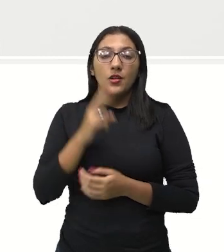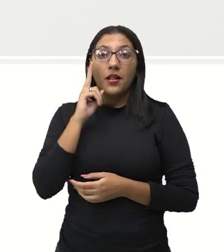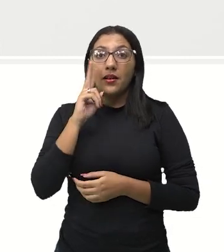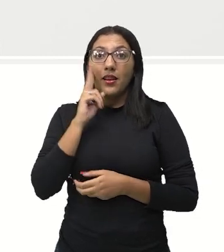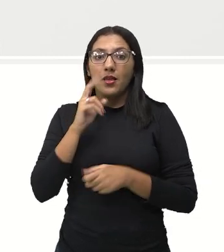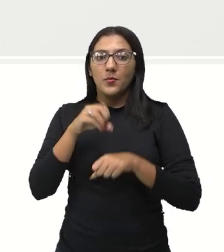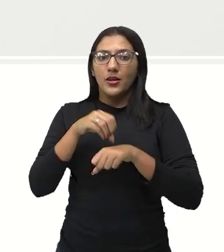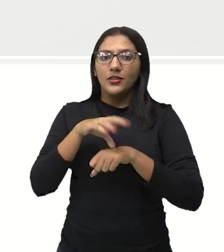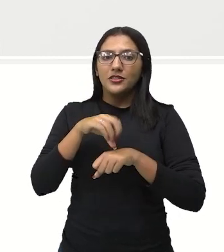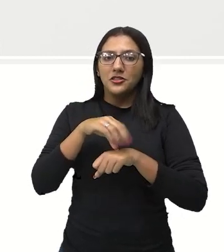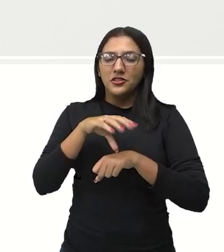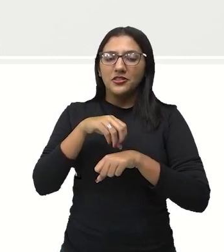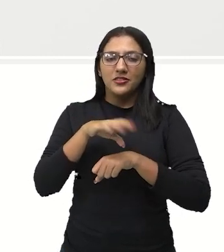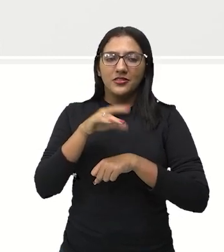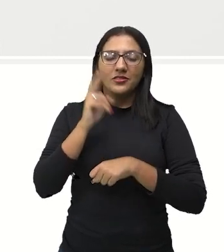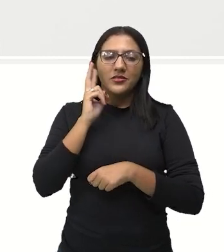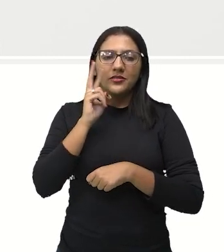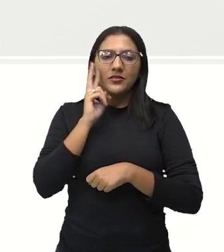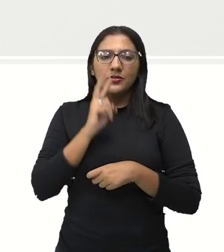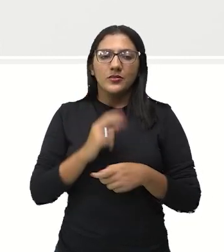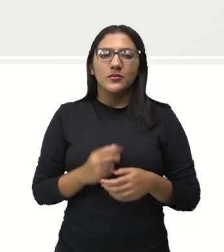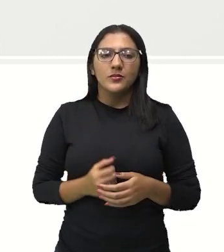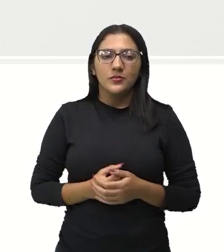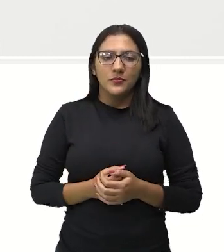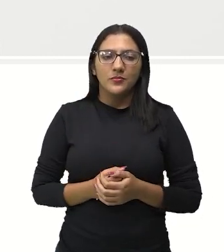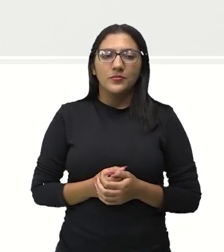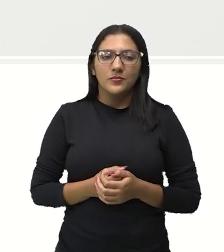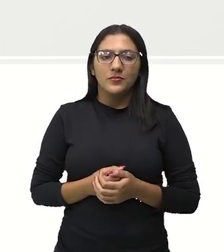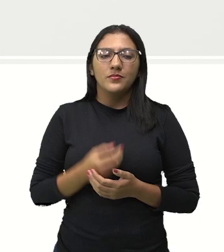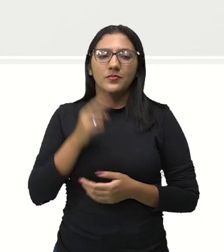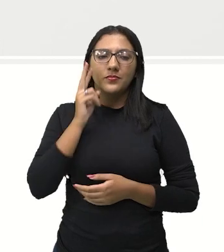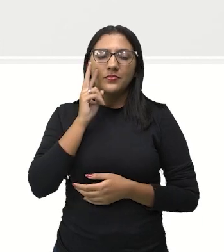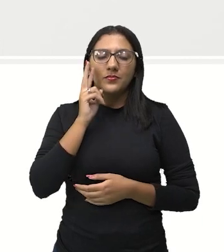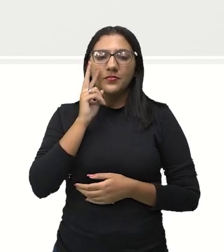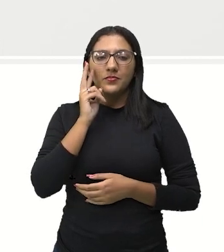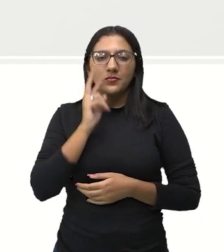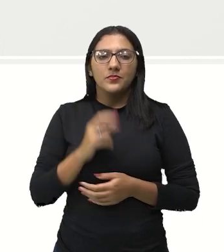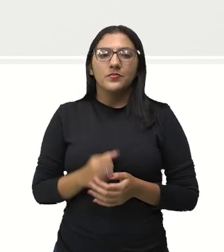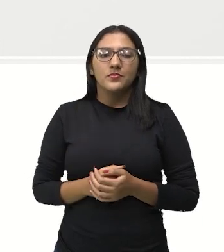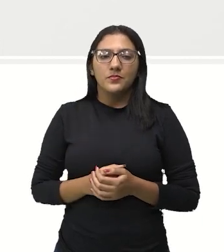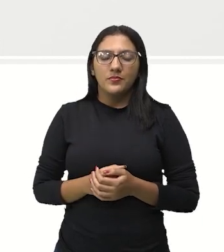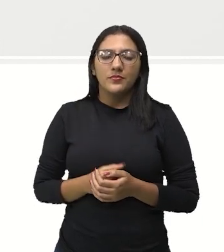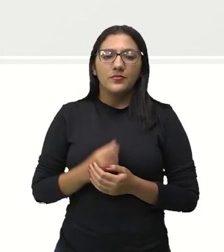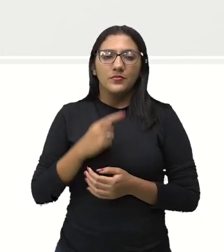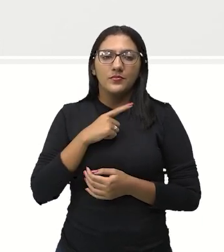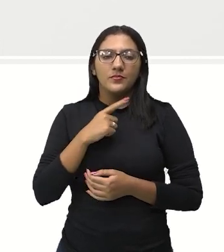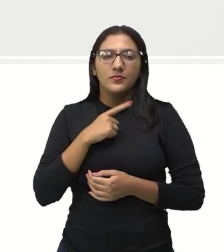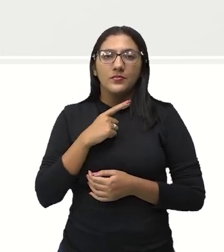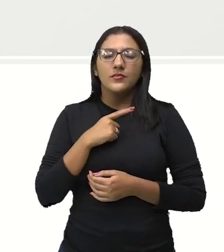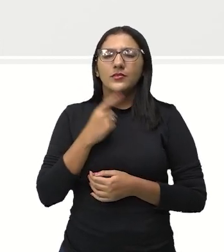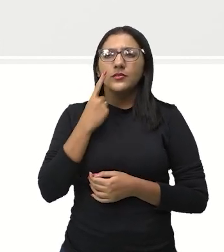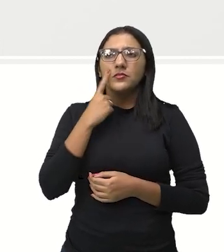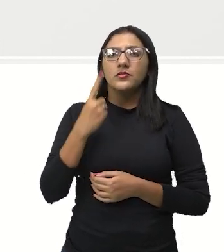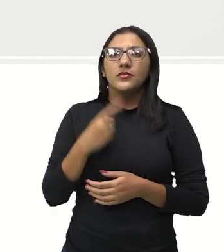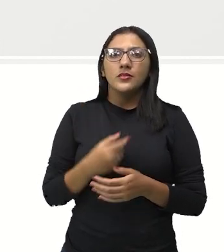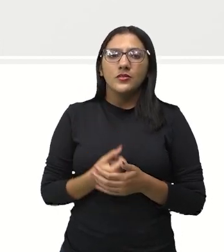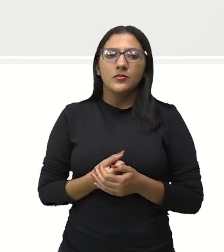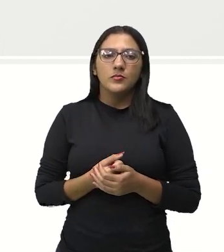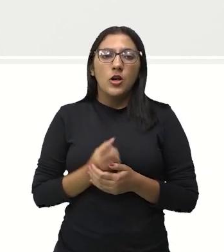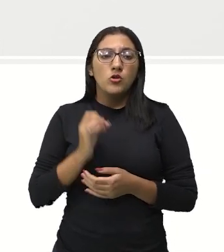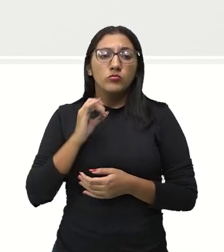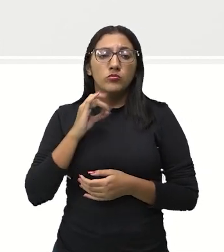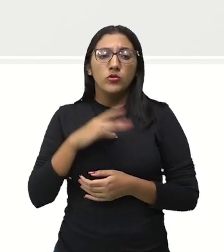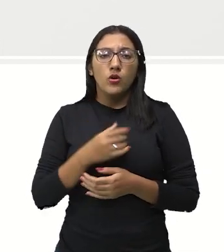professor, simplifica o zero. Um zero de cima com zero de baixo, um zero de cima com zero de baixo. Quanto sobrou?